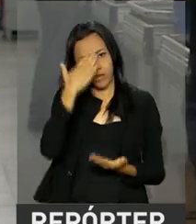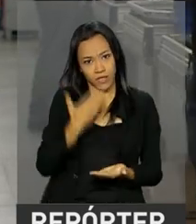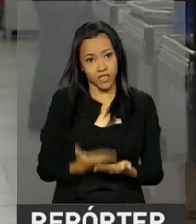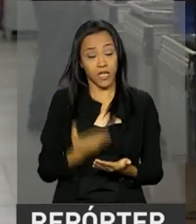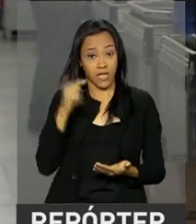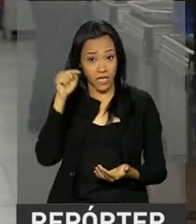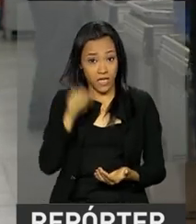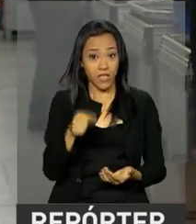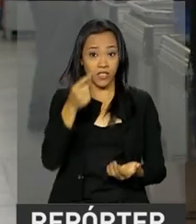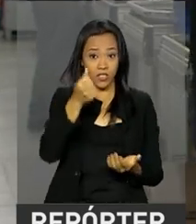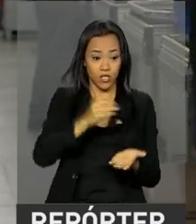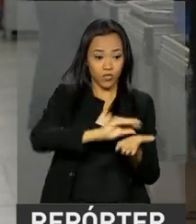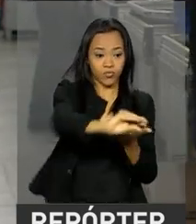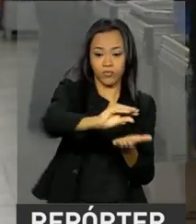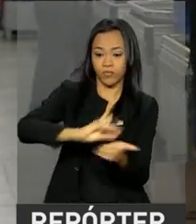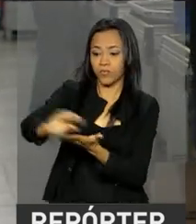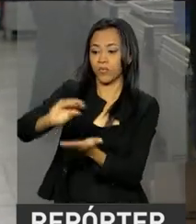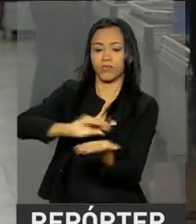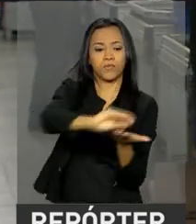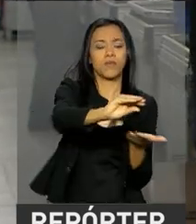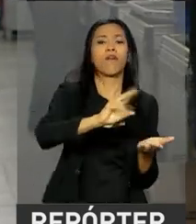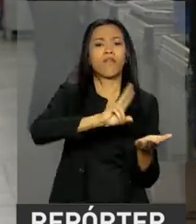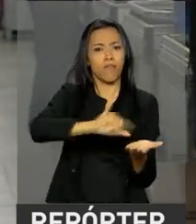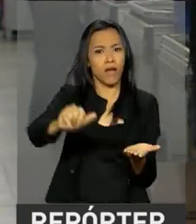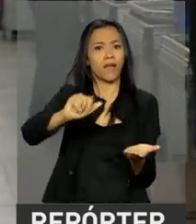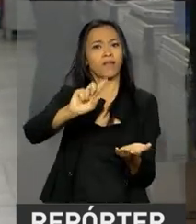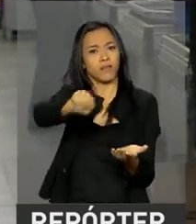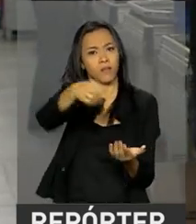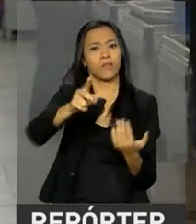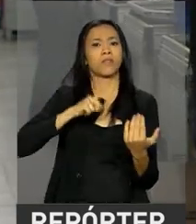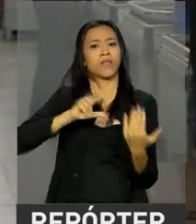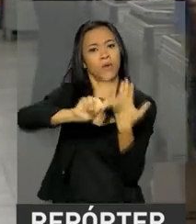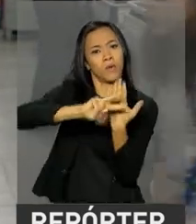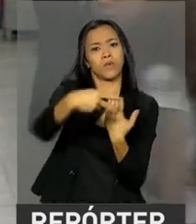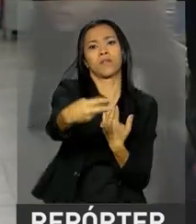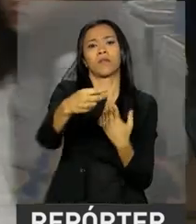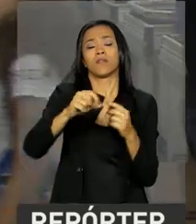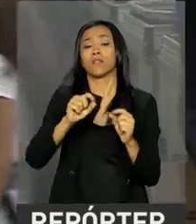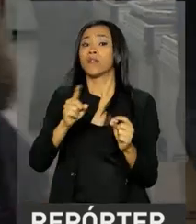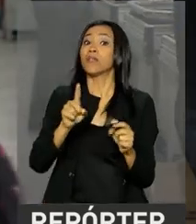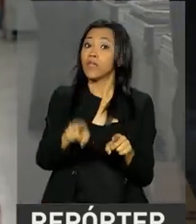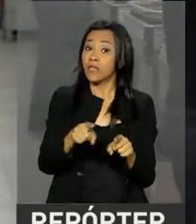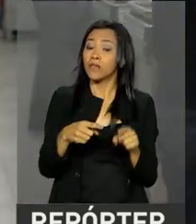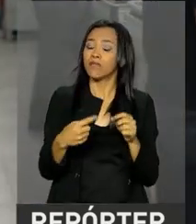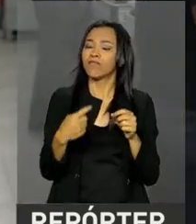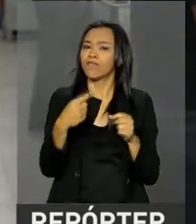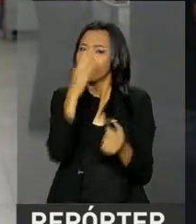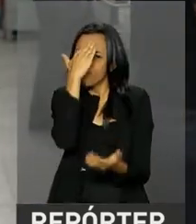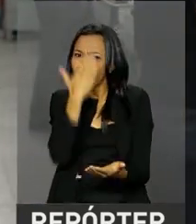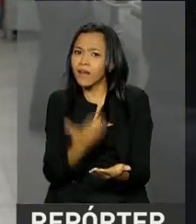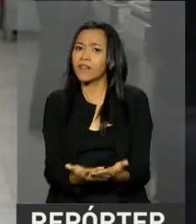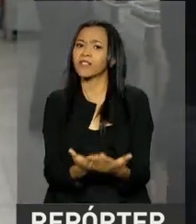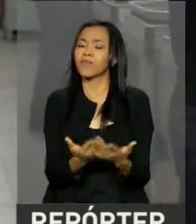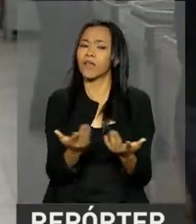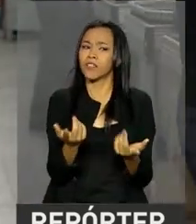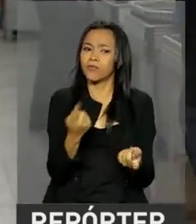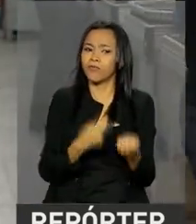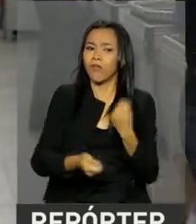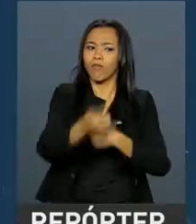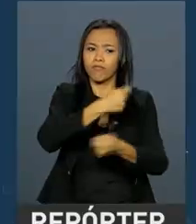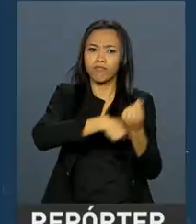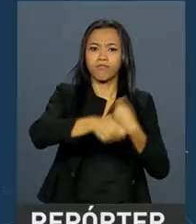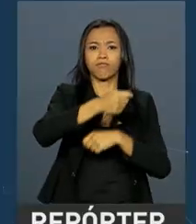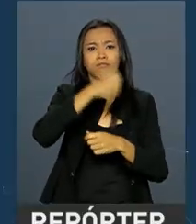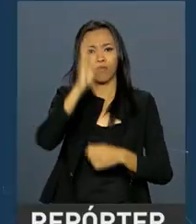que esses investimentos vão ter um resultado. E os índices revelam a retomada da credibilidade da economia